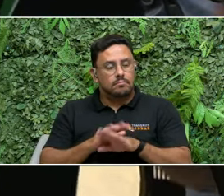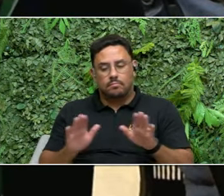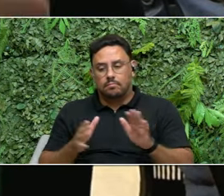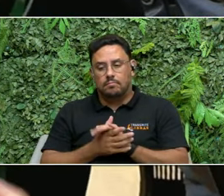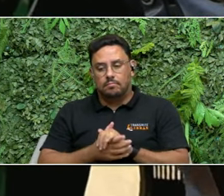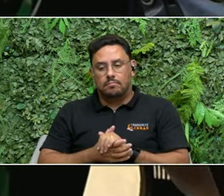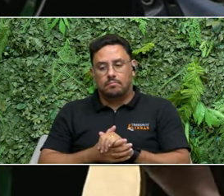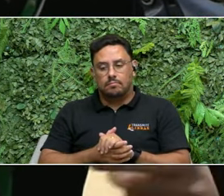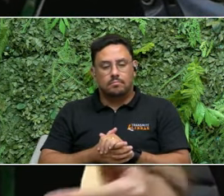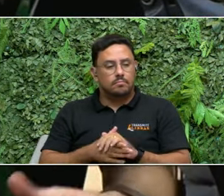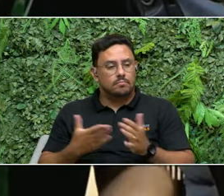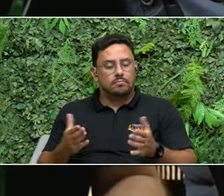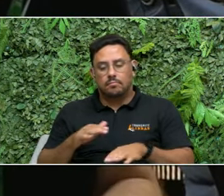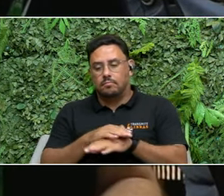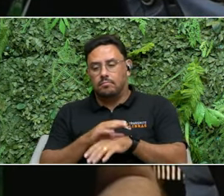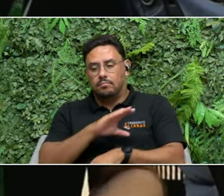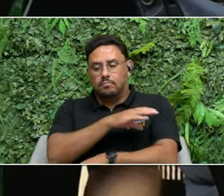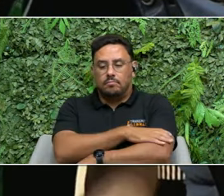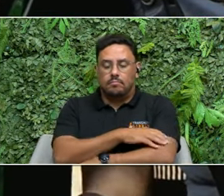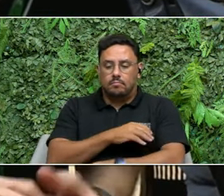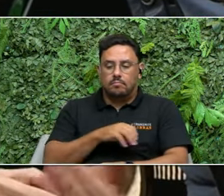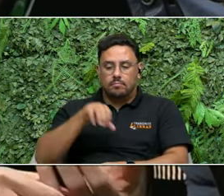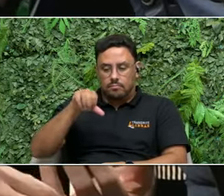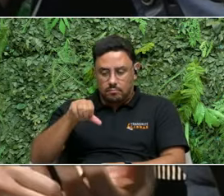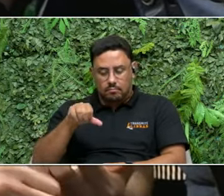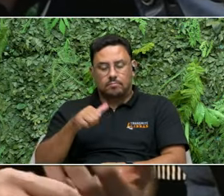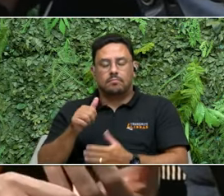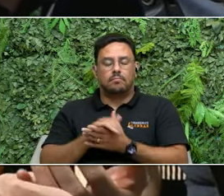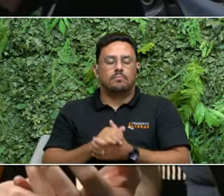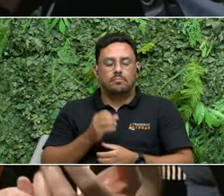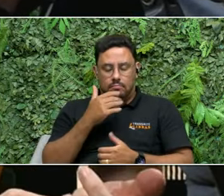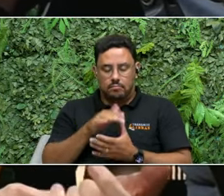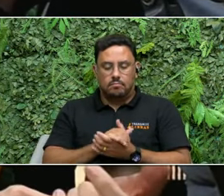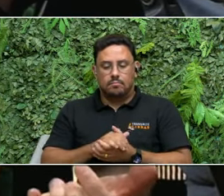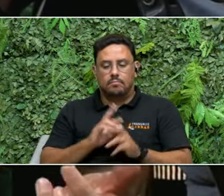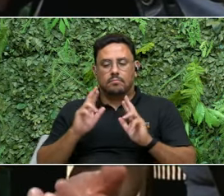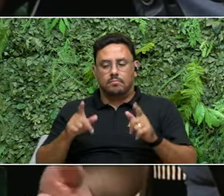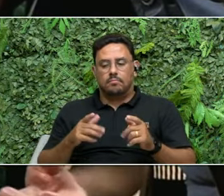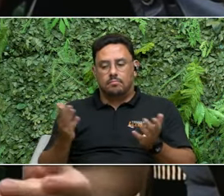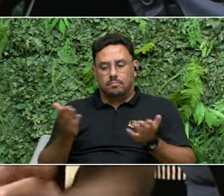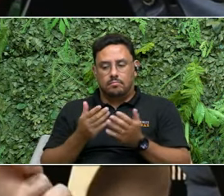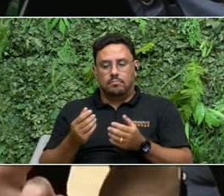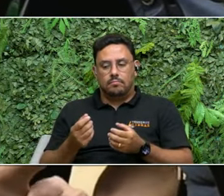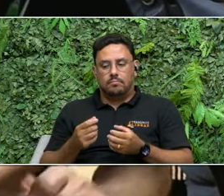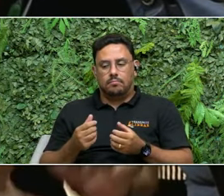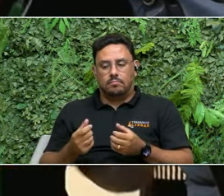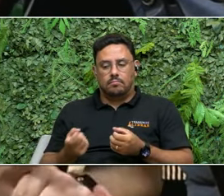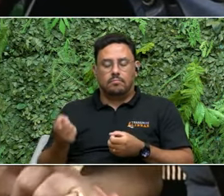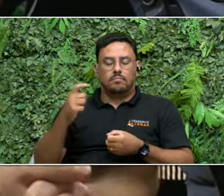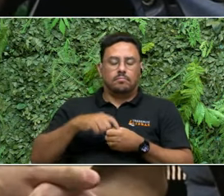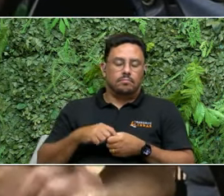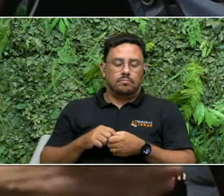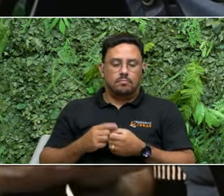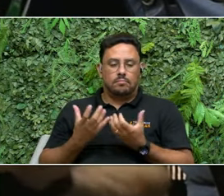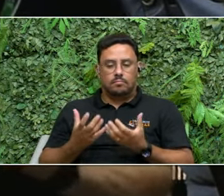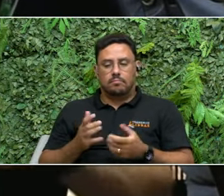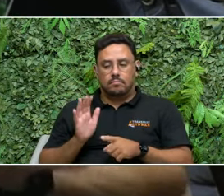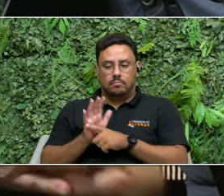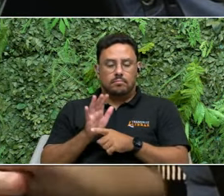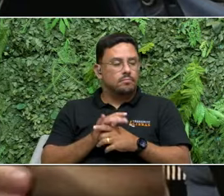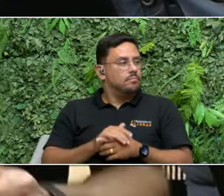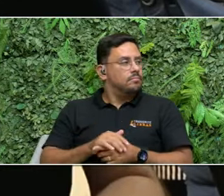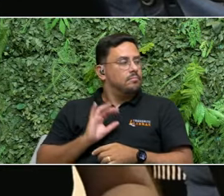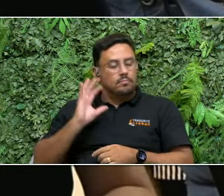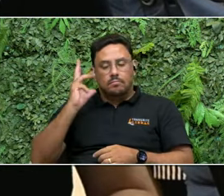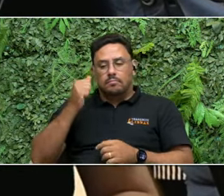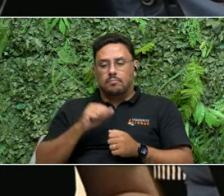não ainda que seja o capitão vai levar um nove porque acho que jogou muita bola e vai ser o diferencial também no jogo da volta contamos muito com o hul é